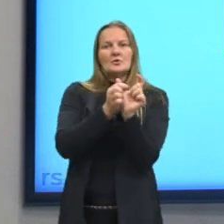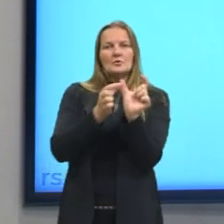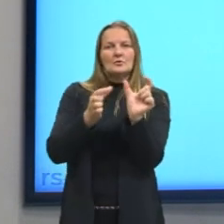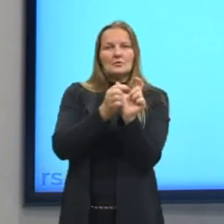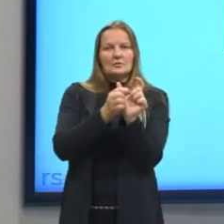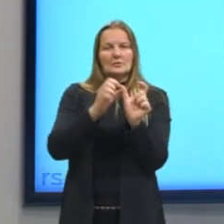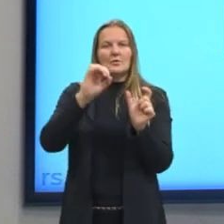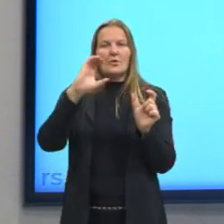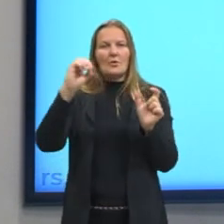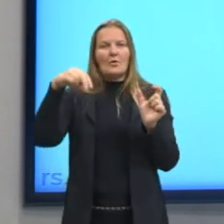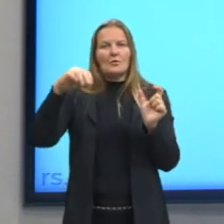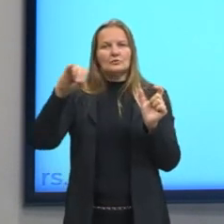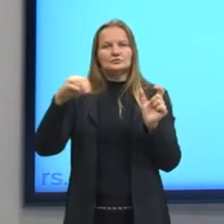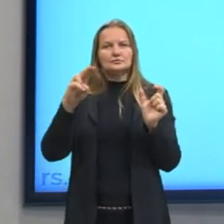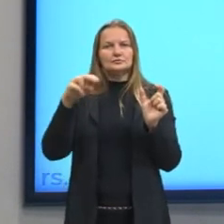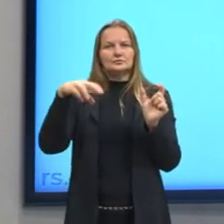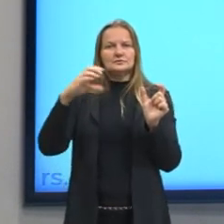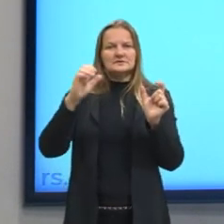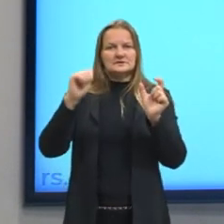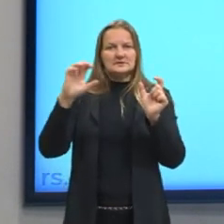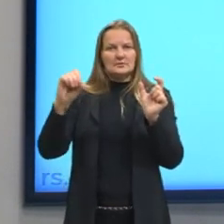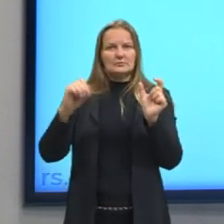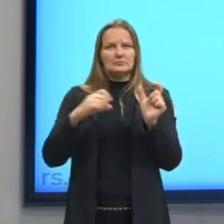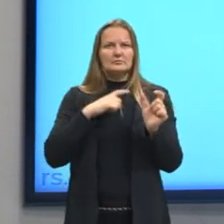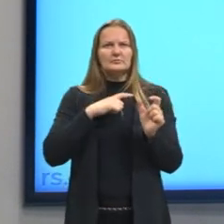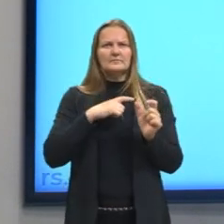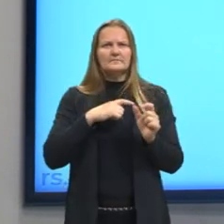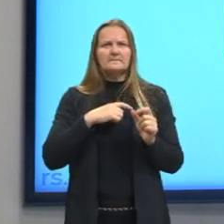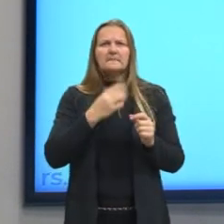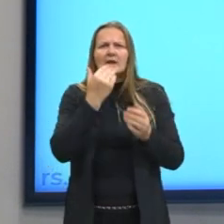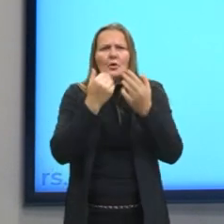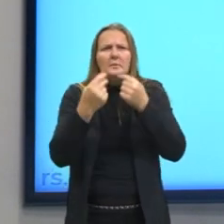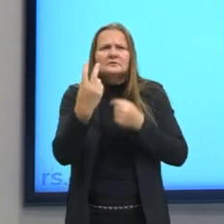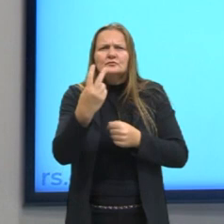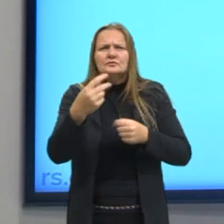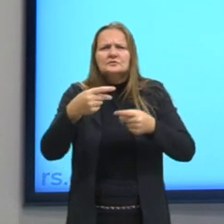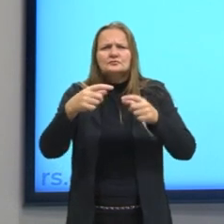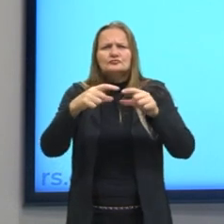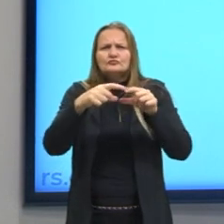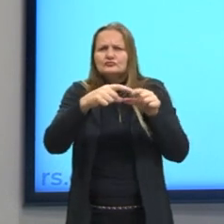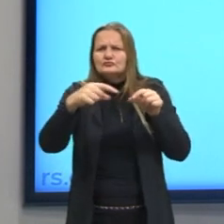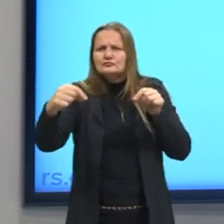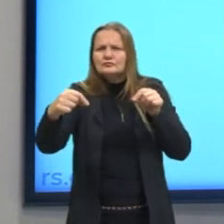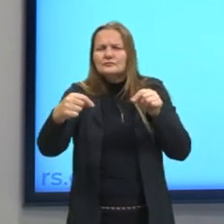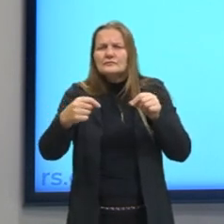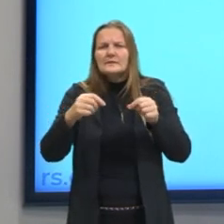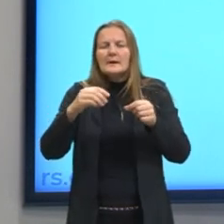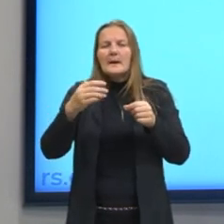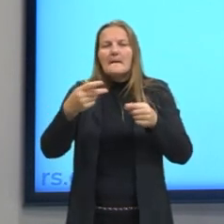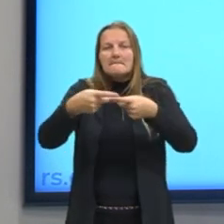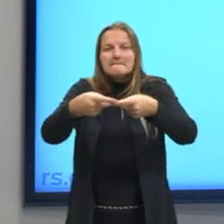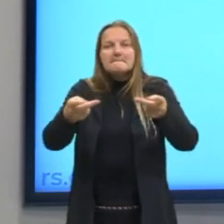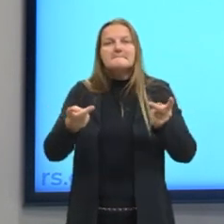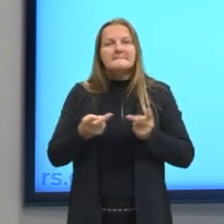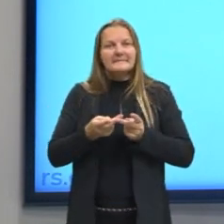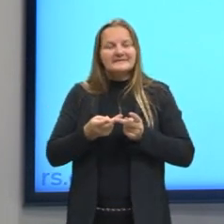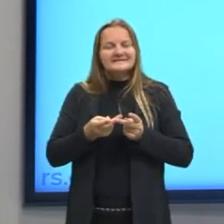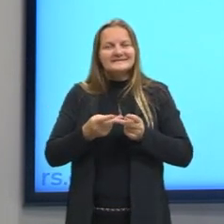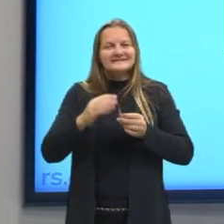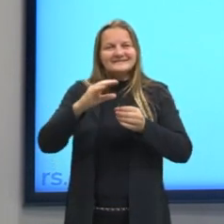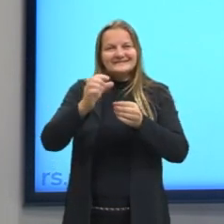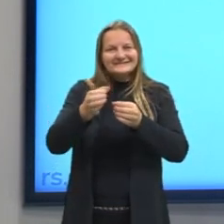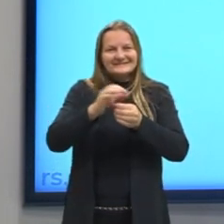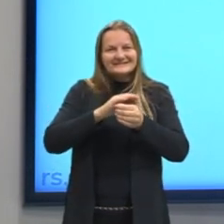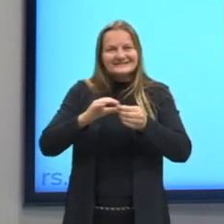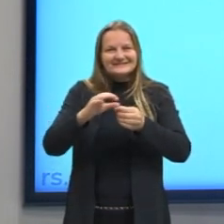olhem um exemplo aqui comi duas fatias de pizza de calabresa ontem então aqui eu tenho omissão do